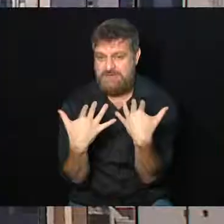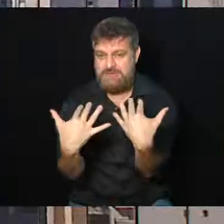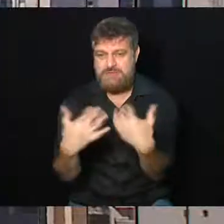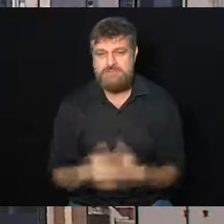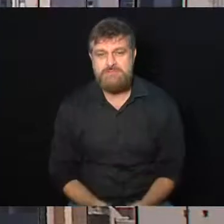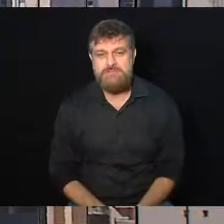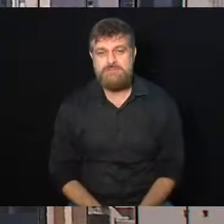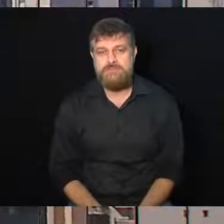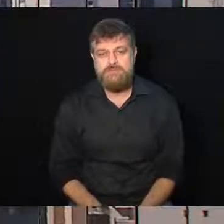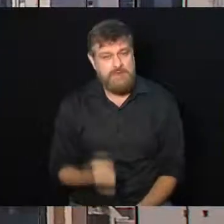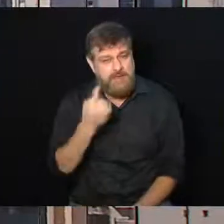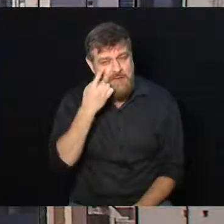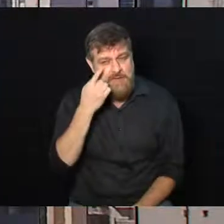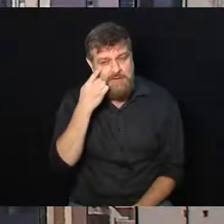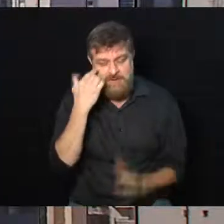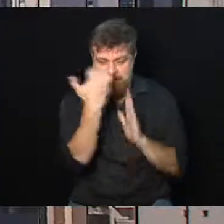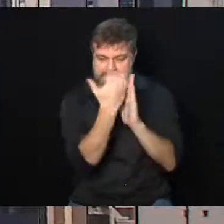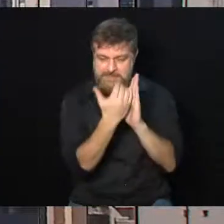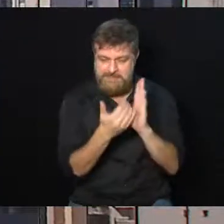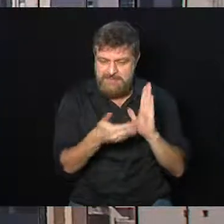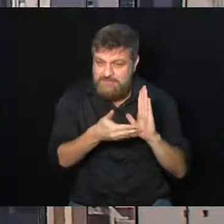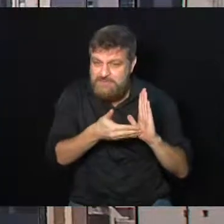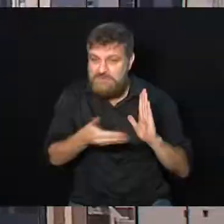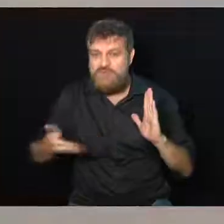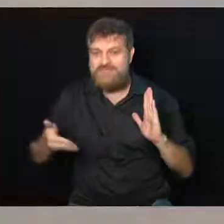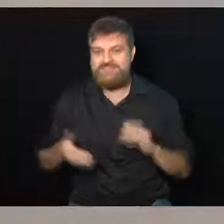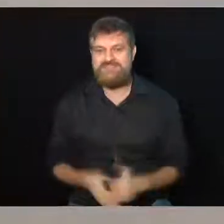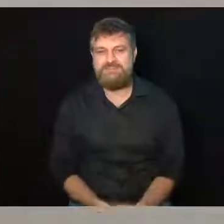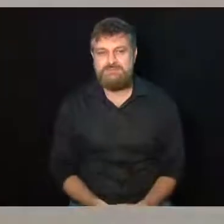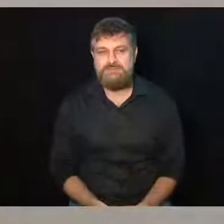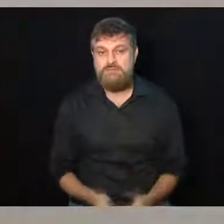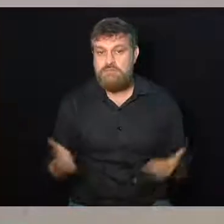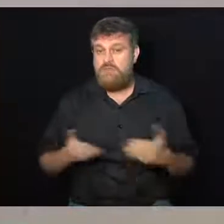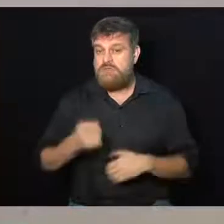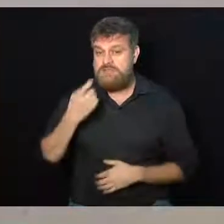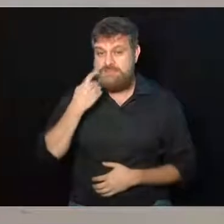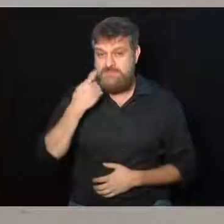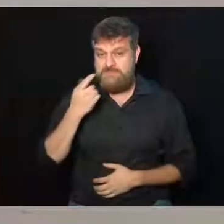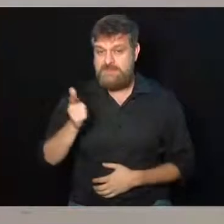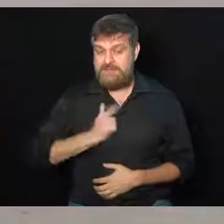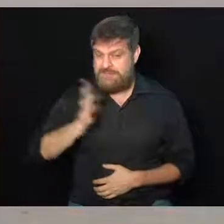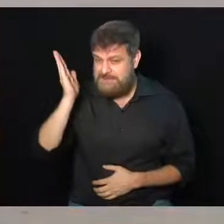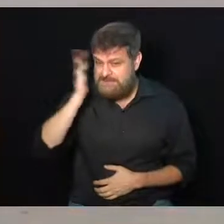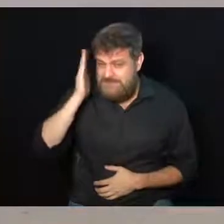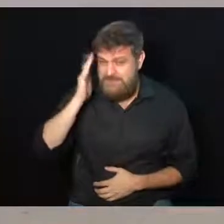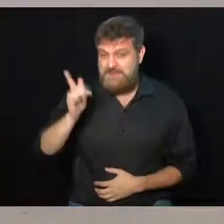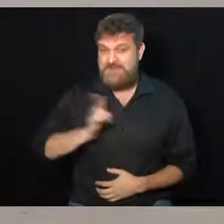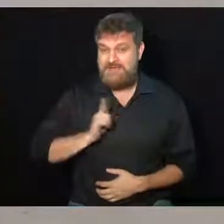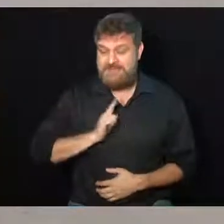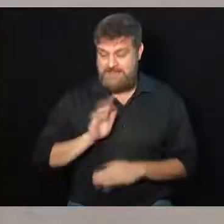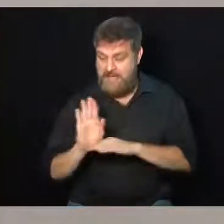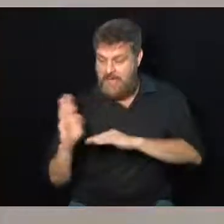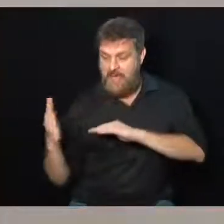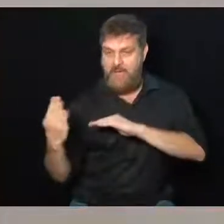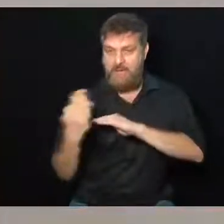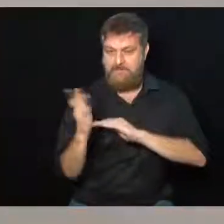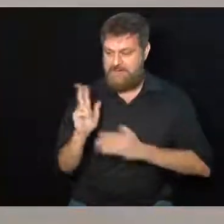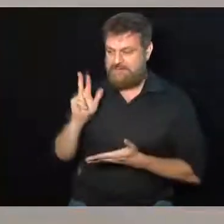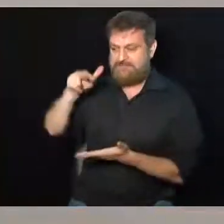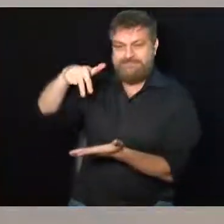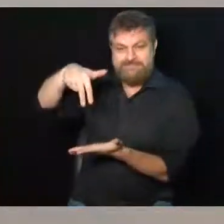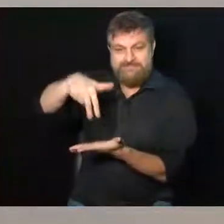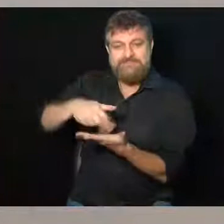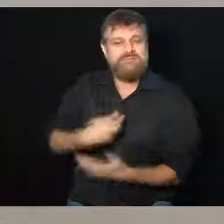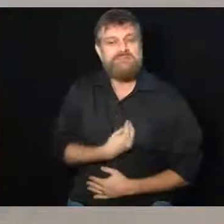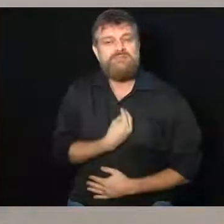audiência. Confira agora os destaques de hoje. Hoje é sexta-feira, então já sabe, né? É dia de Meu Bairro na TV. Eu